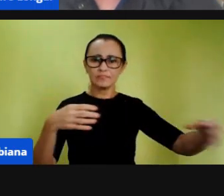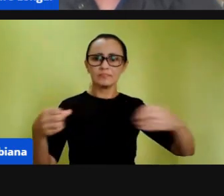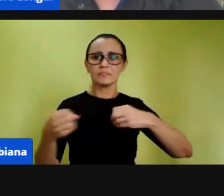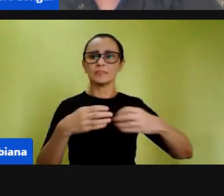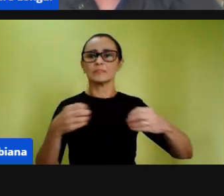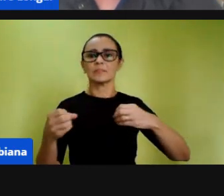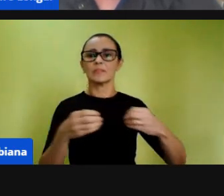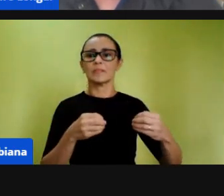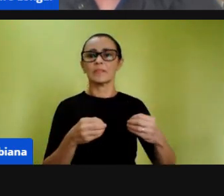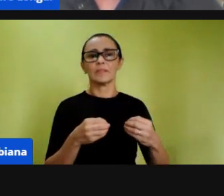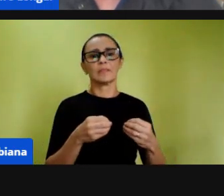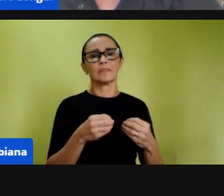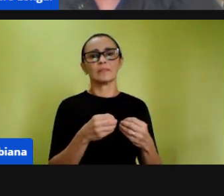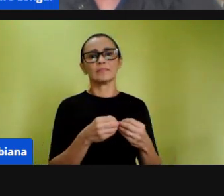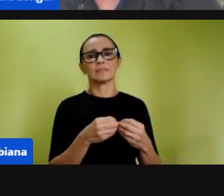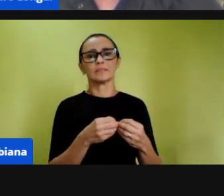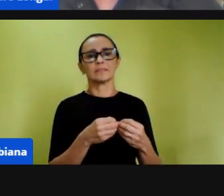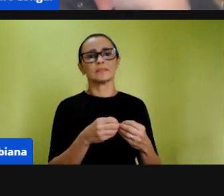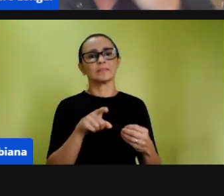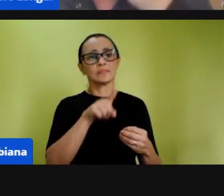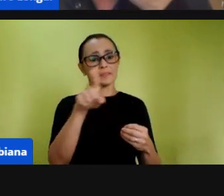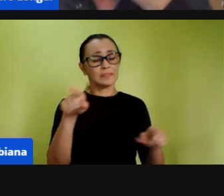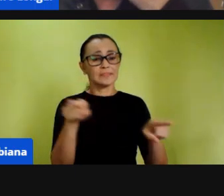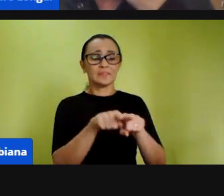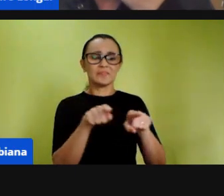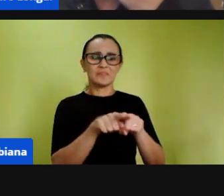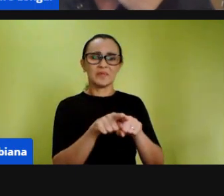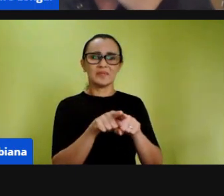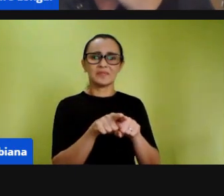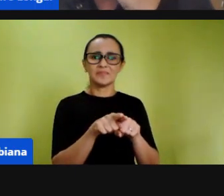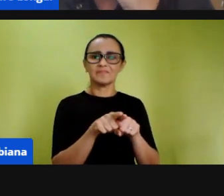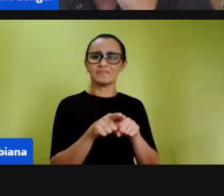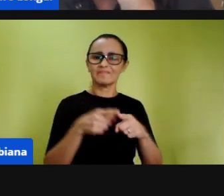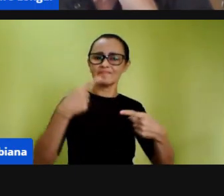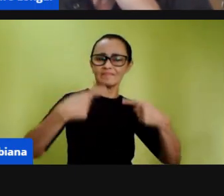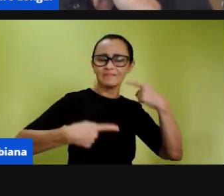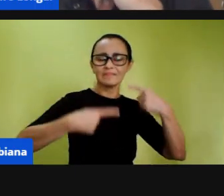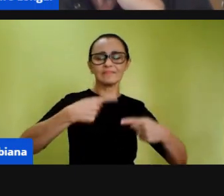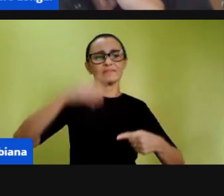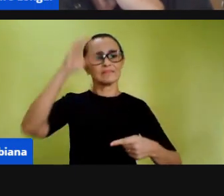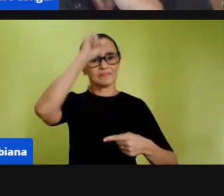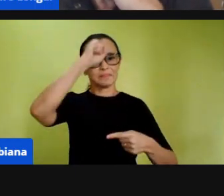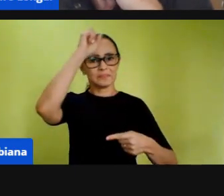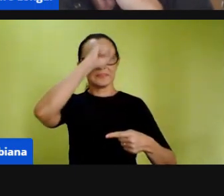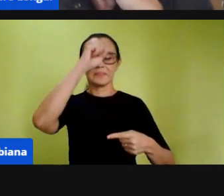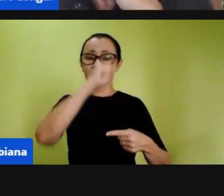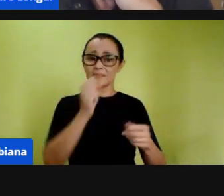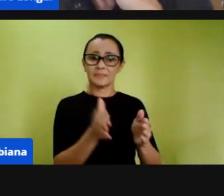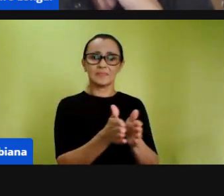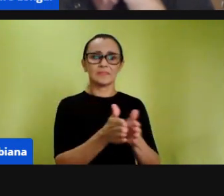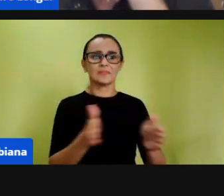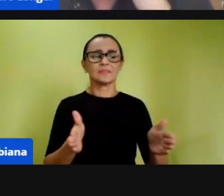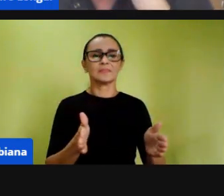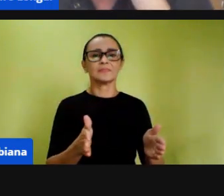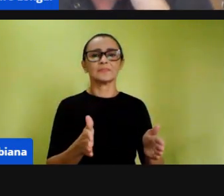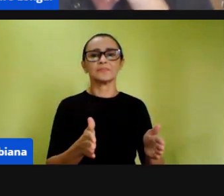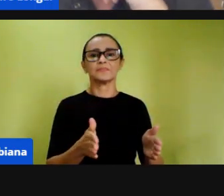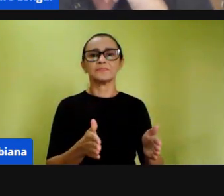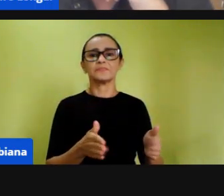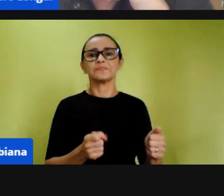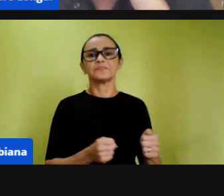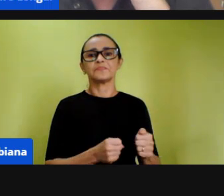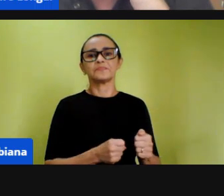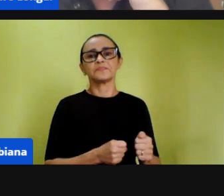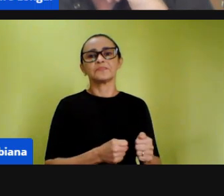esse desafio de aprender nesse espaço de tempo. Então, primeiro, Jorge, eu gostaria que você nos falasse, nos relatasse essa